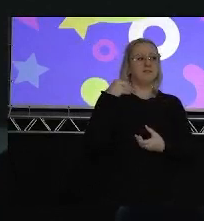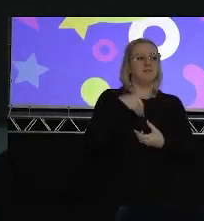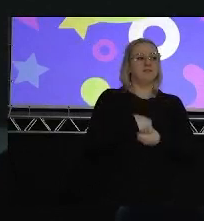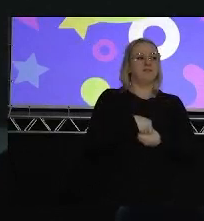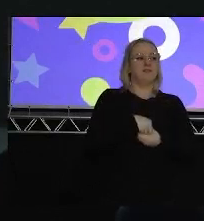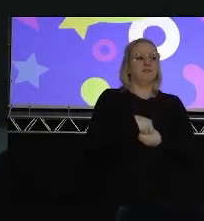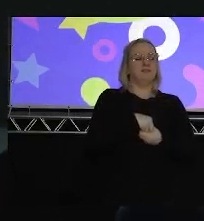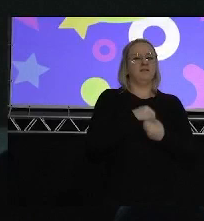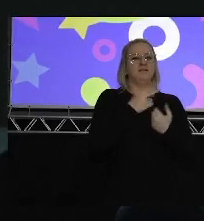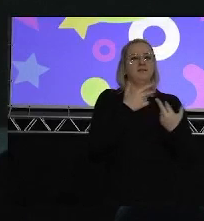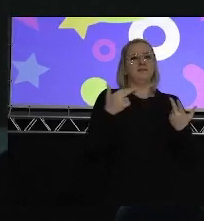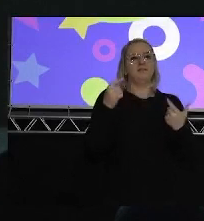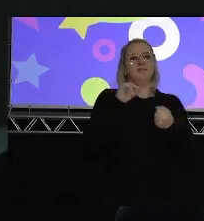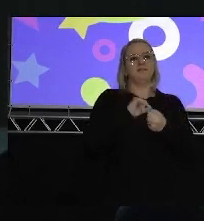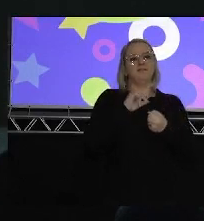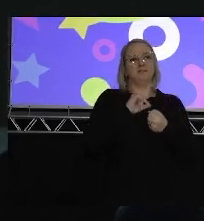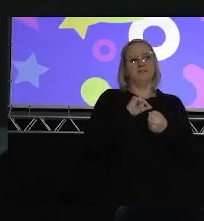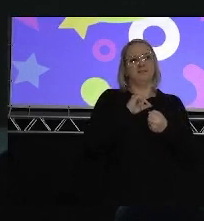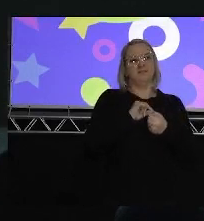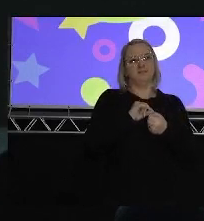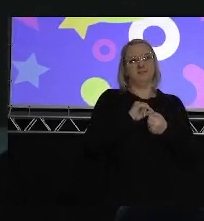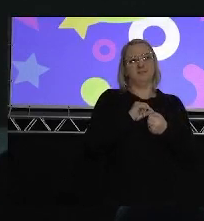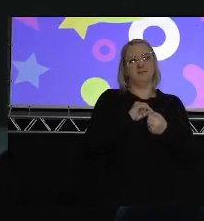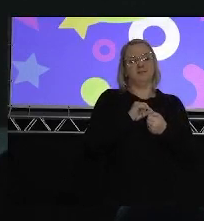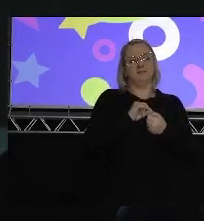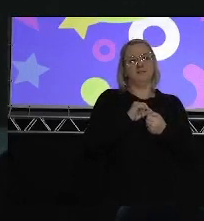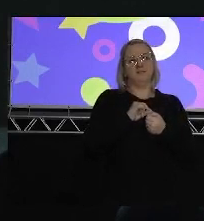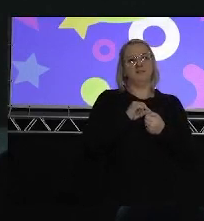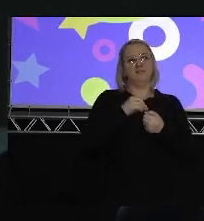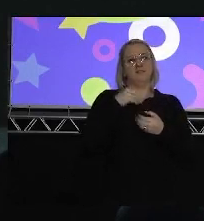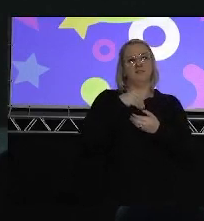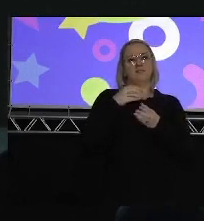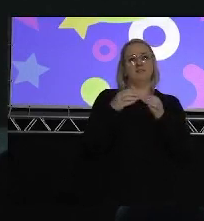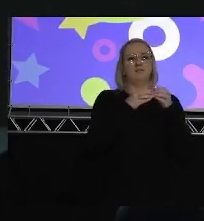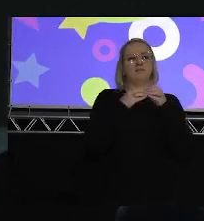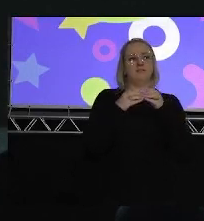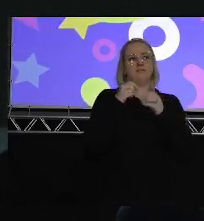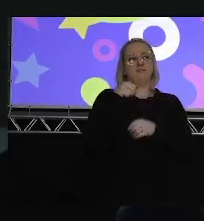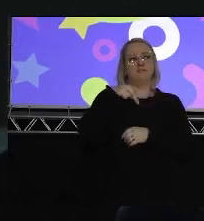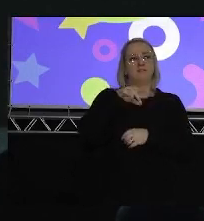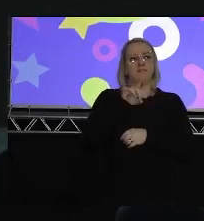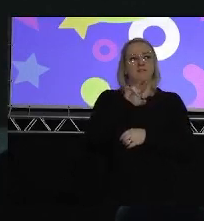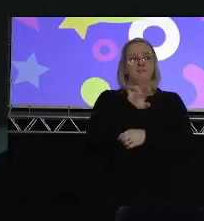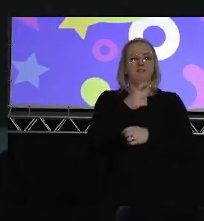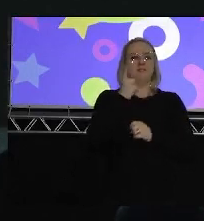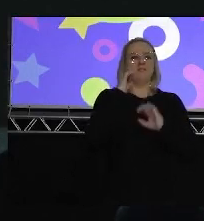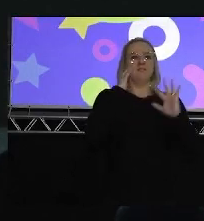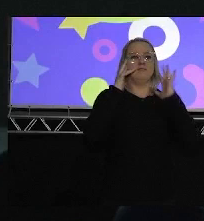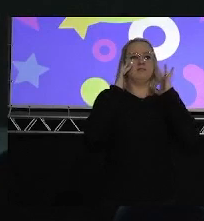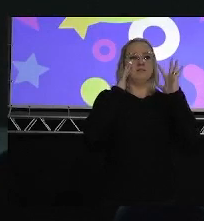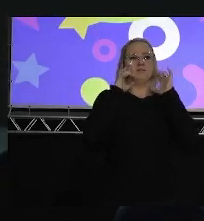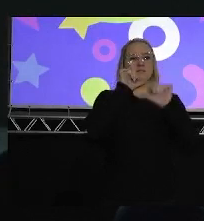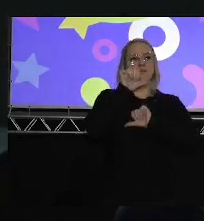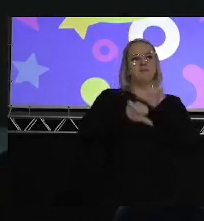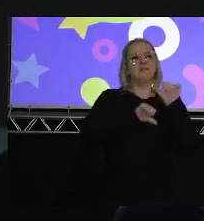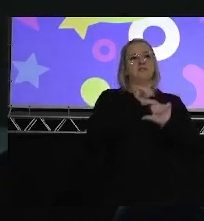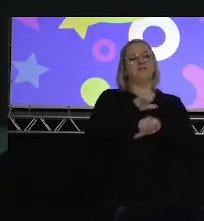que dava para ser feito na alçada do André. Aí não ficou viajando em querer mudar